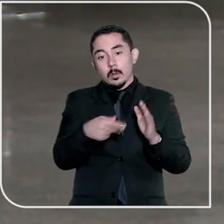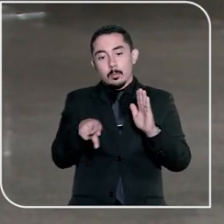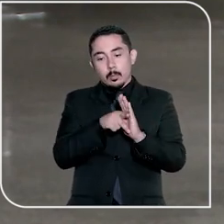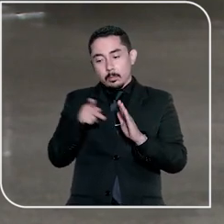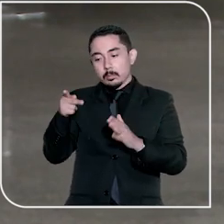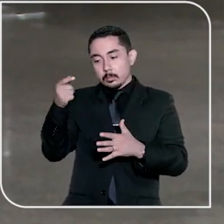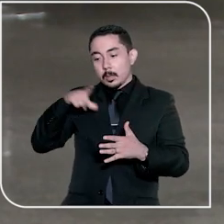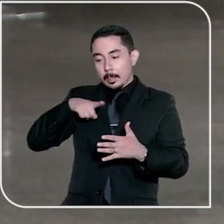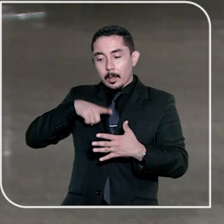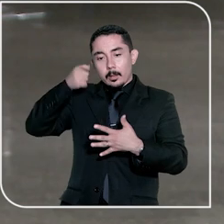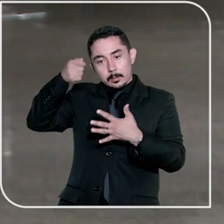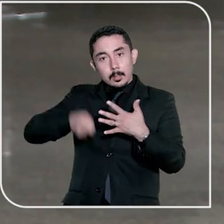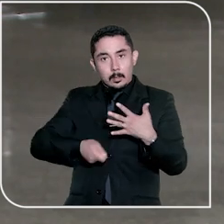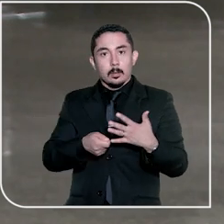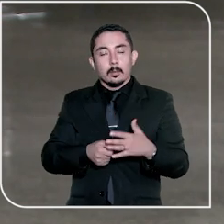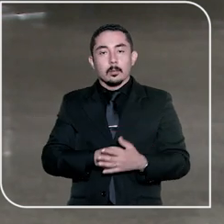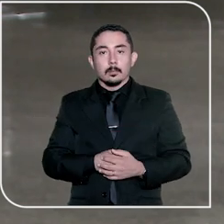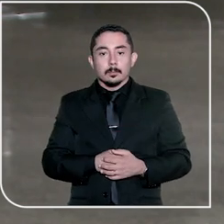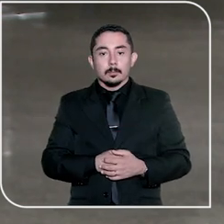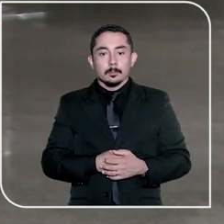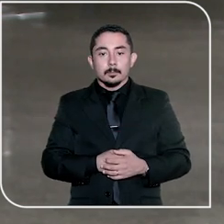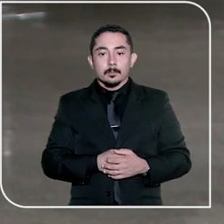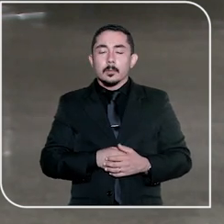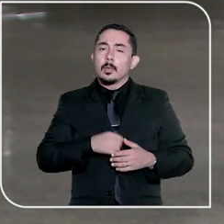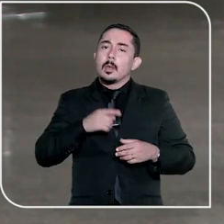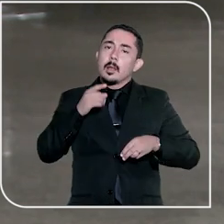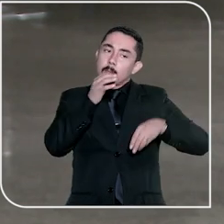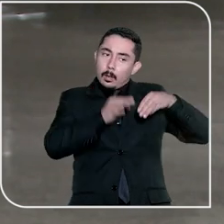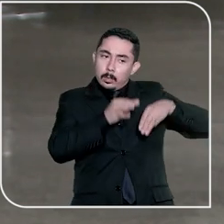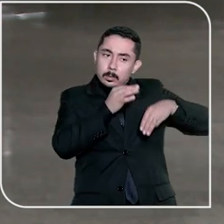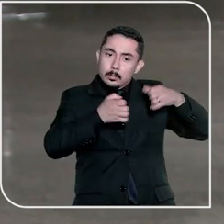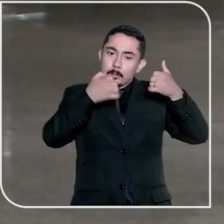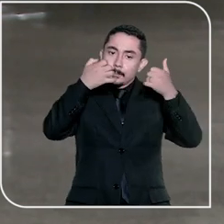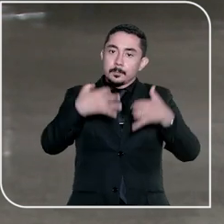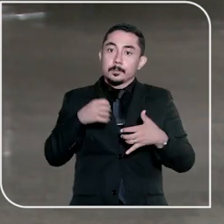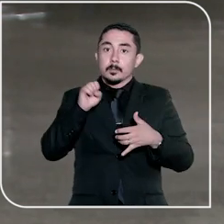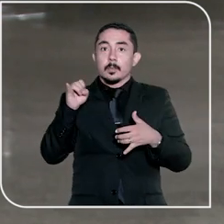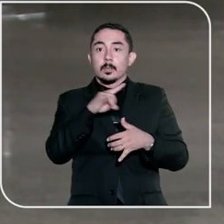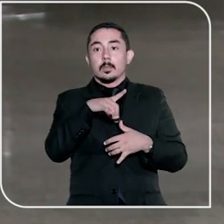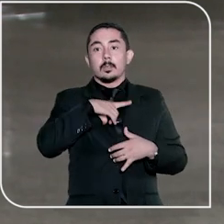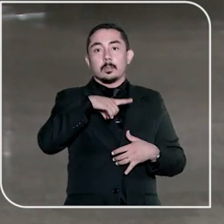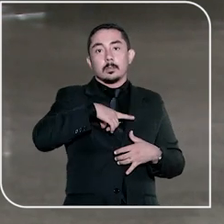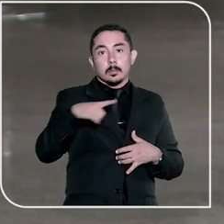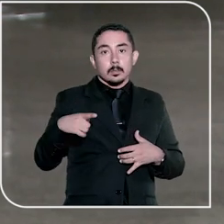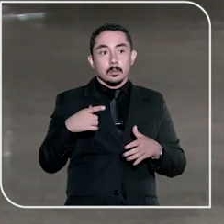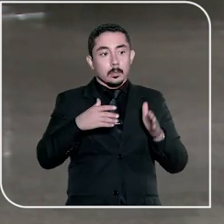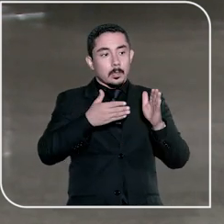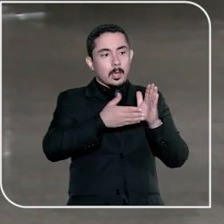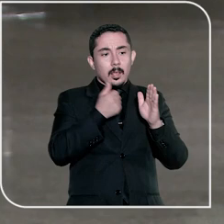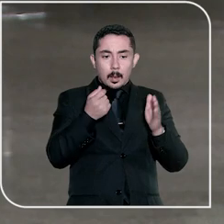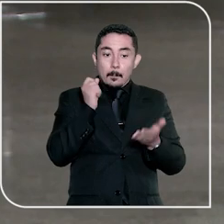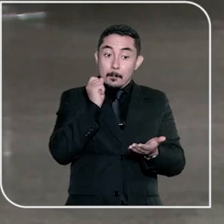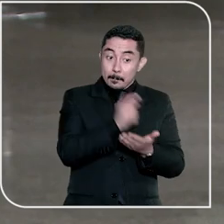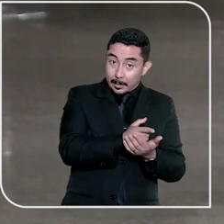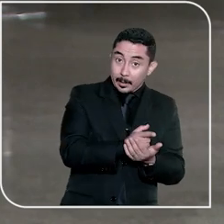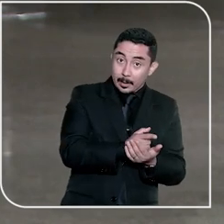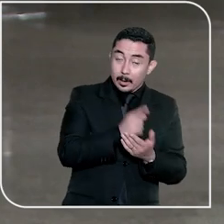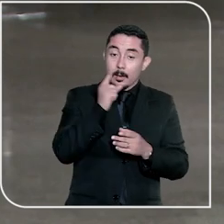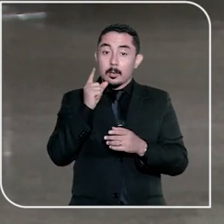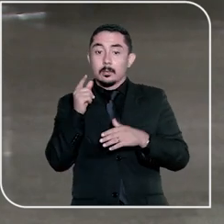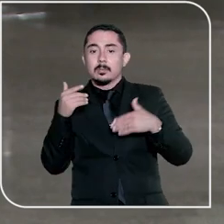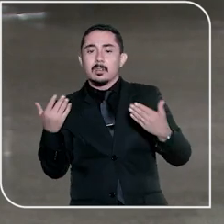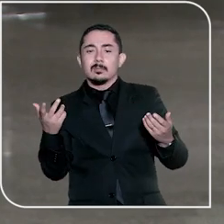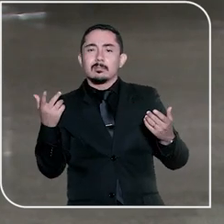existência do trânsito em julgado da sentença segundo o ministro se o objetivo da execução fiscal é pagar a